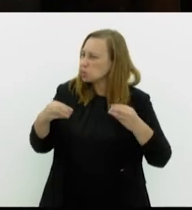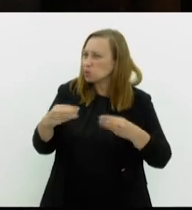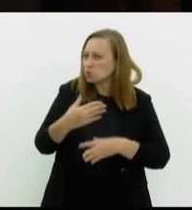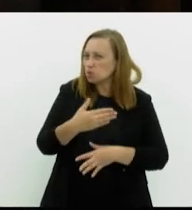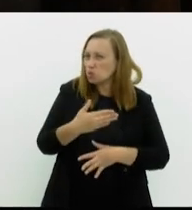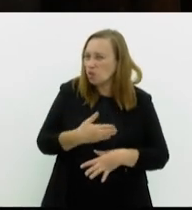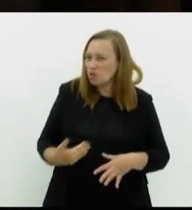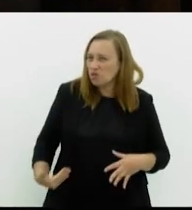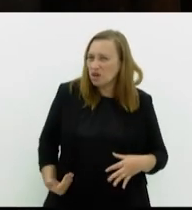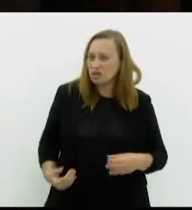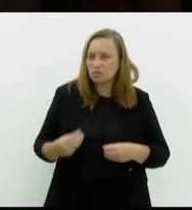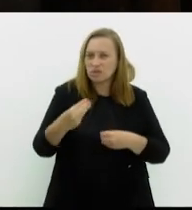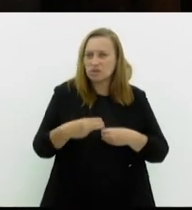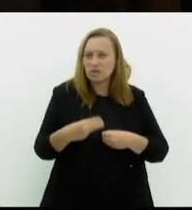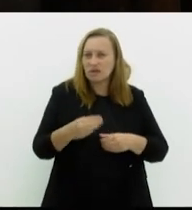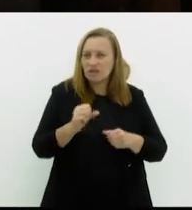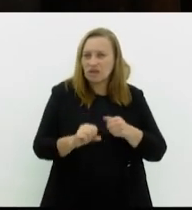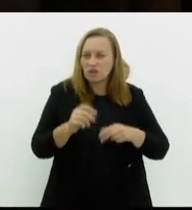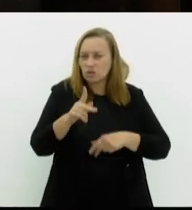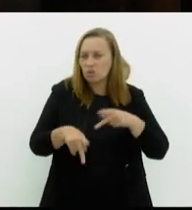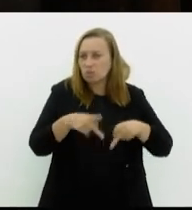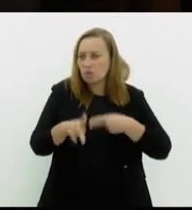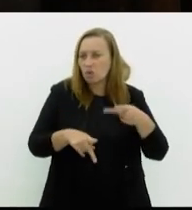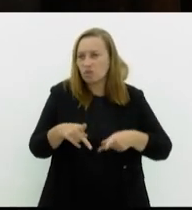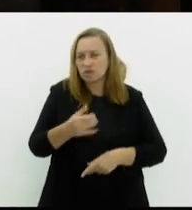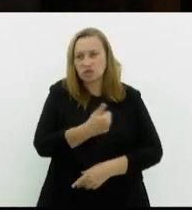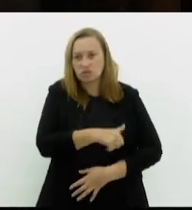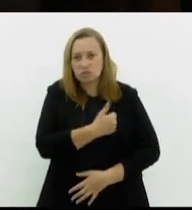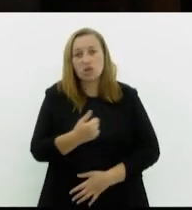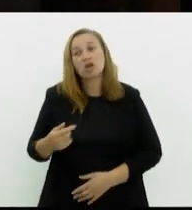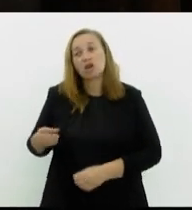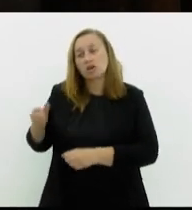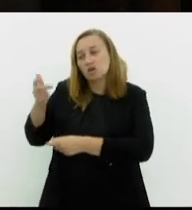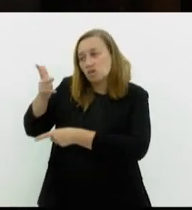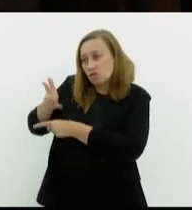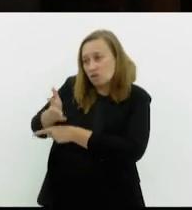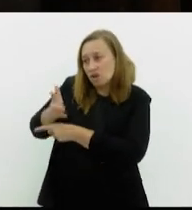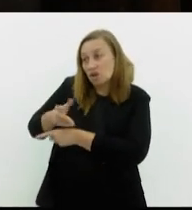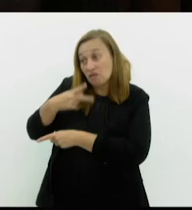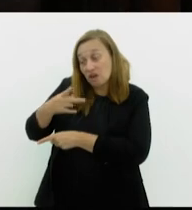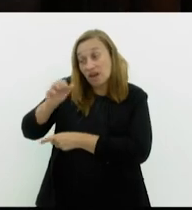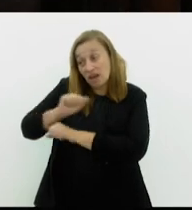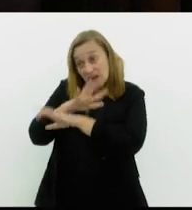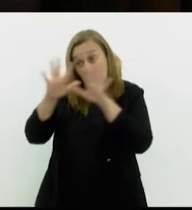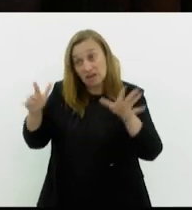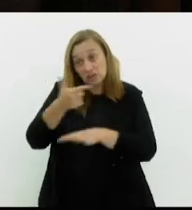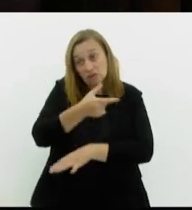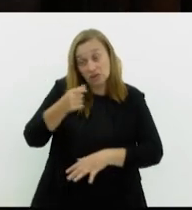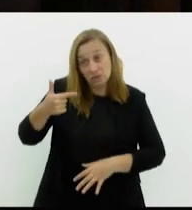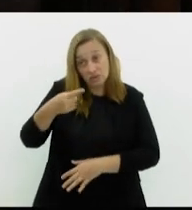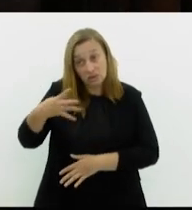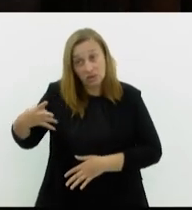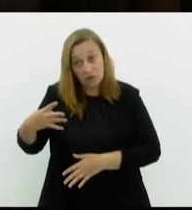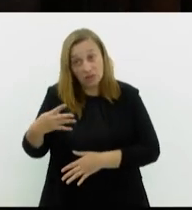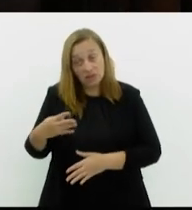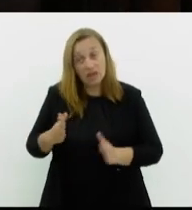Meriti. E naquele vídeo eu falei e deixei bem claro, ano que vem, 2024, é ano de